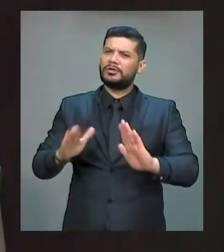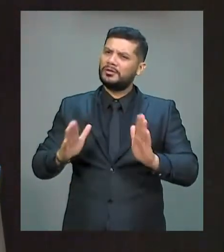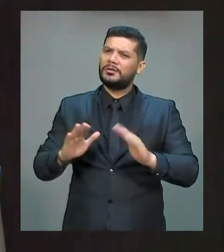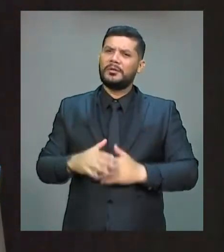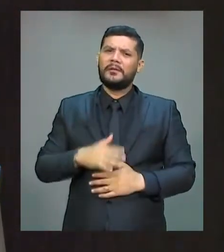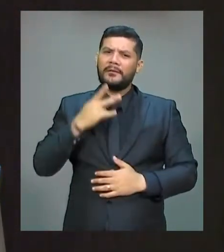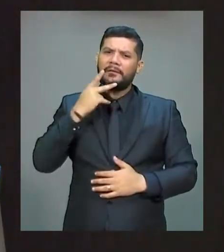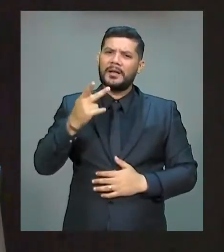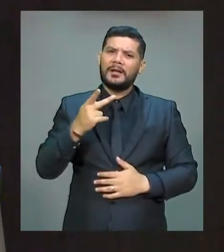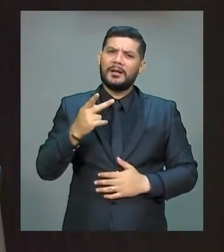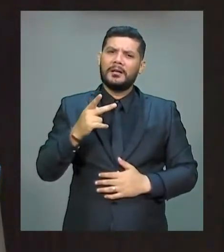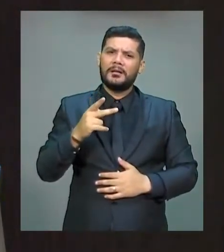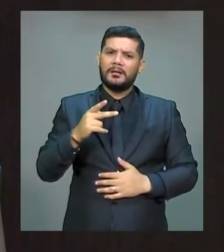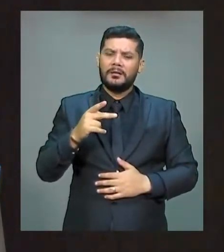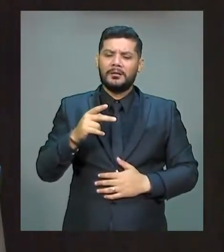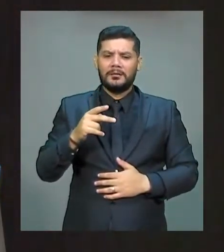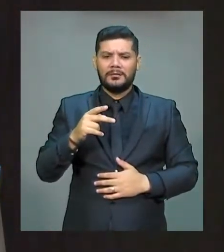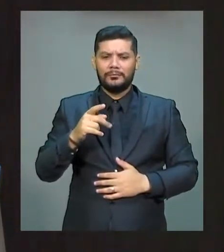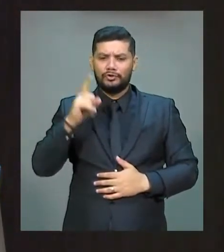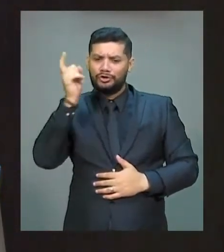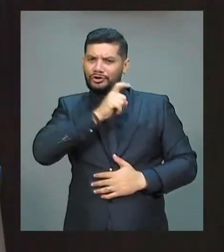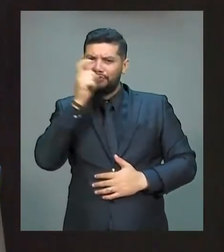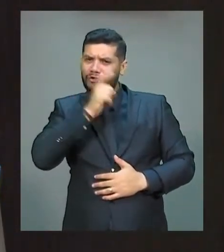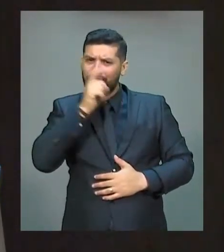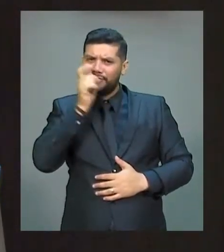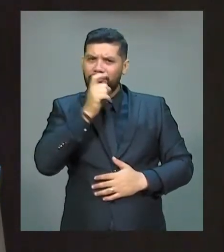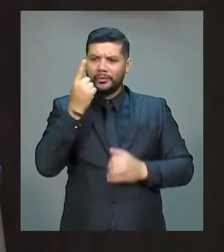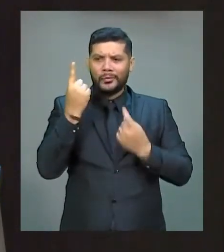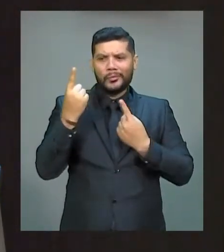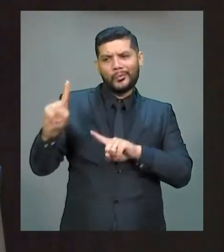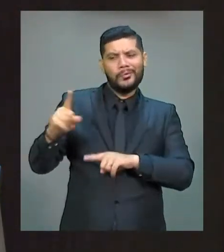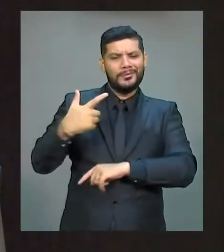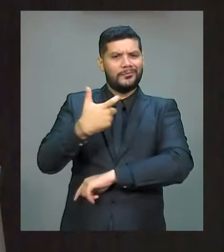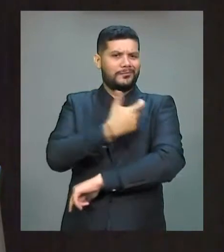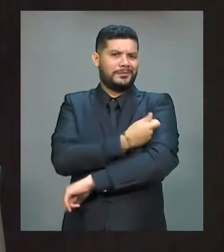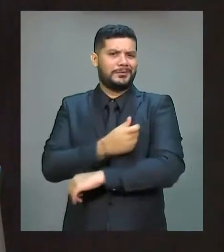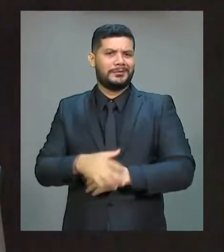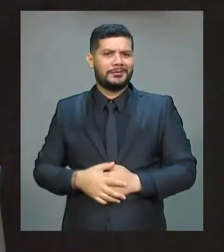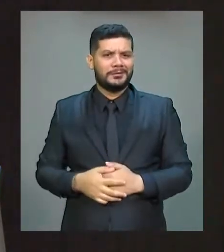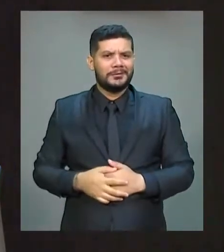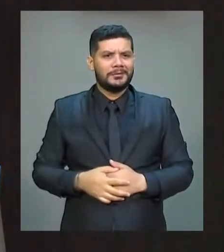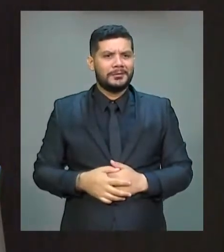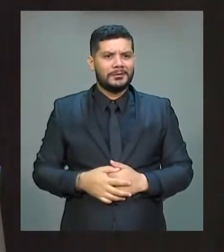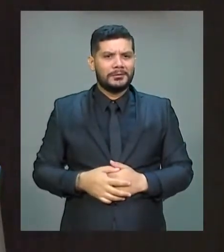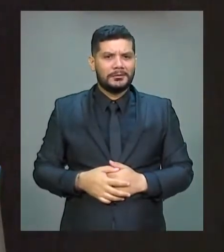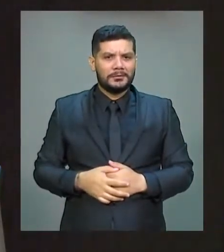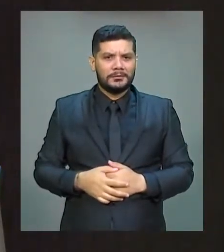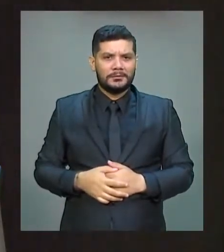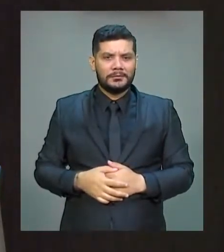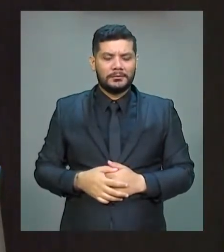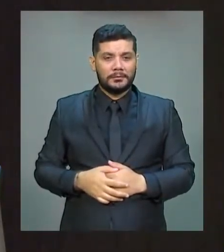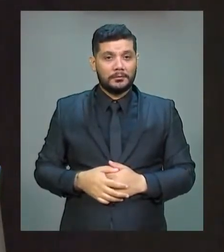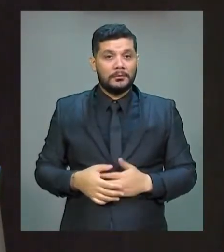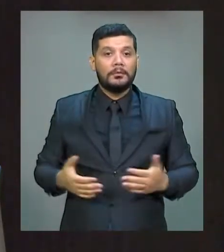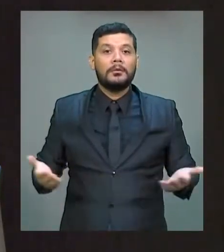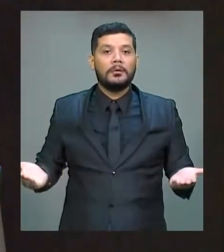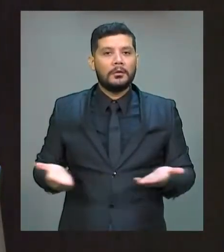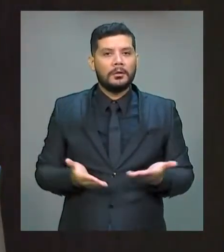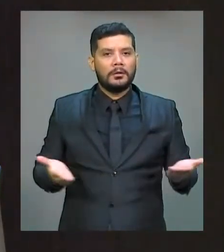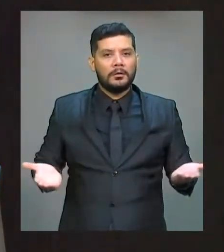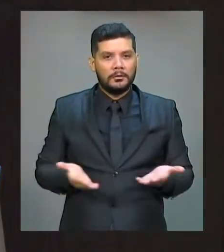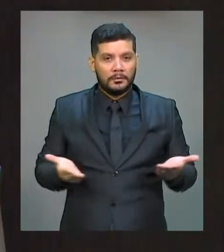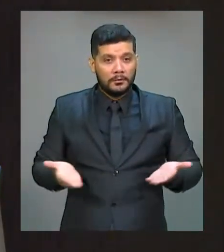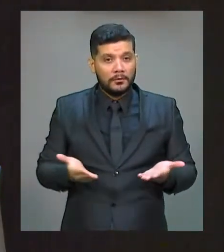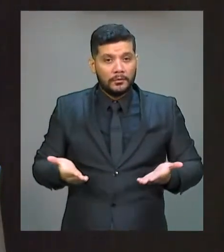mentira como método contra a vacina. Contra a vacina. Agora, em